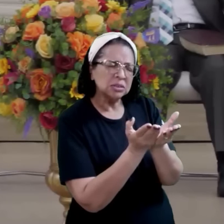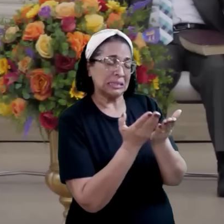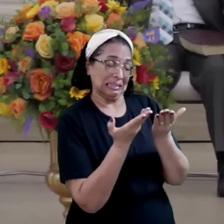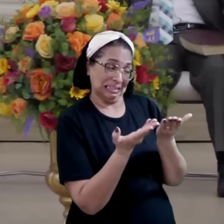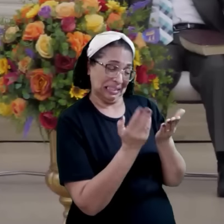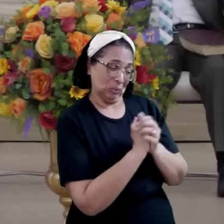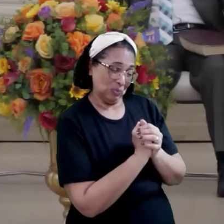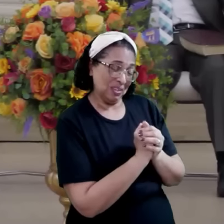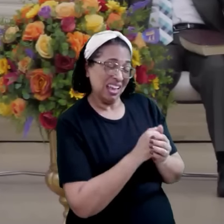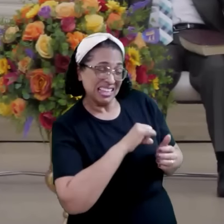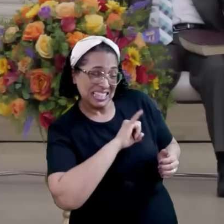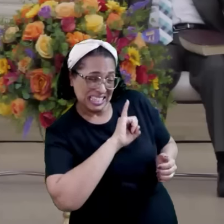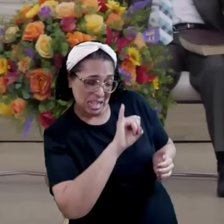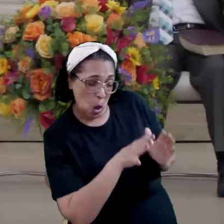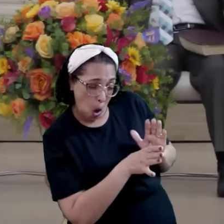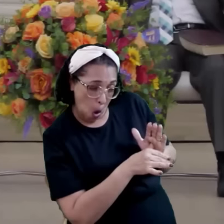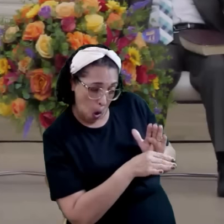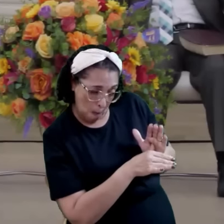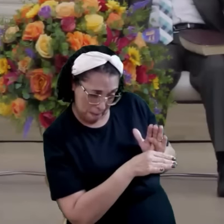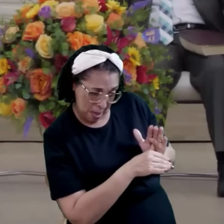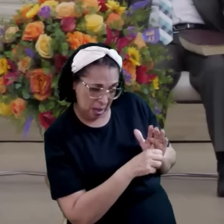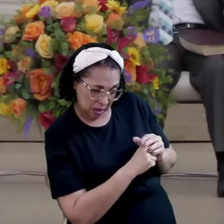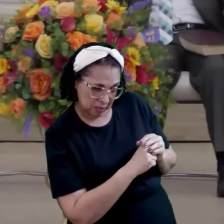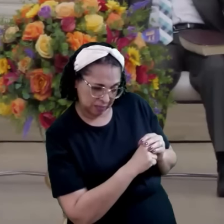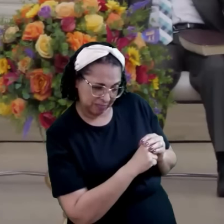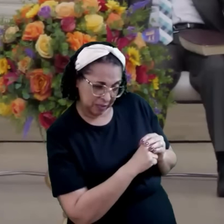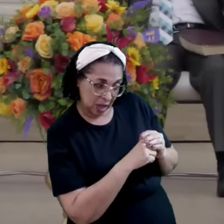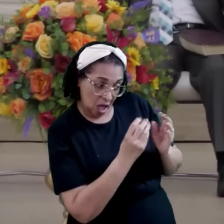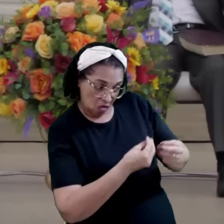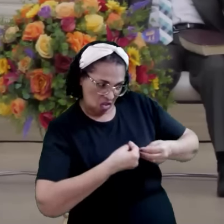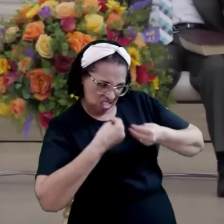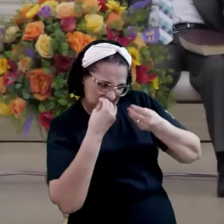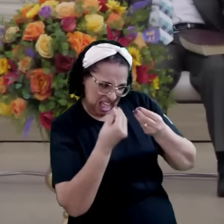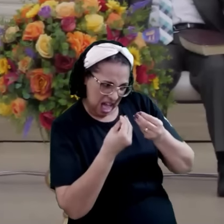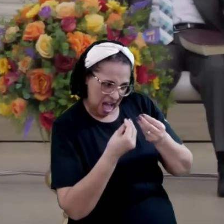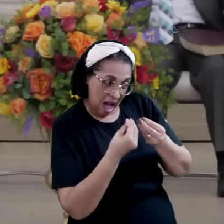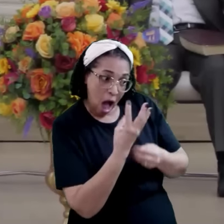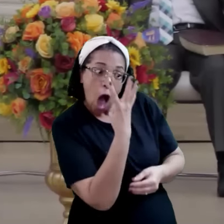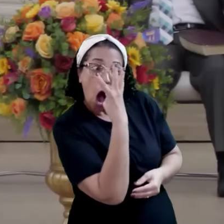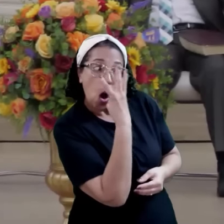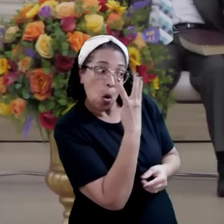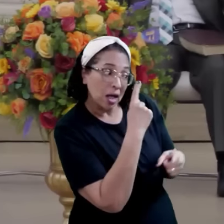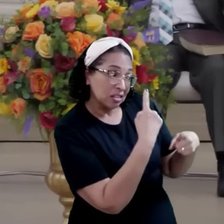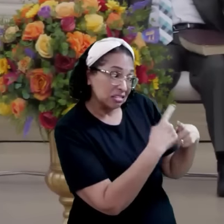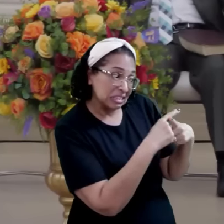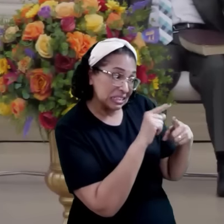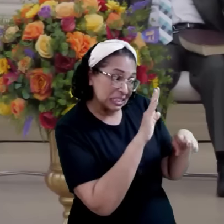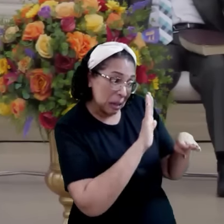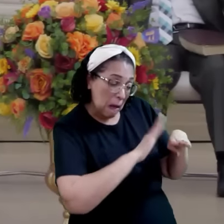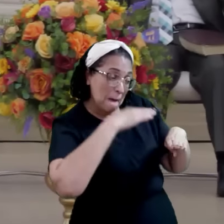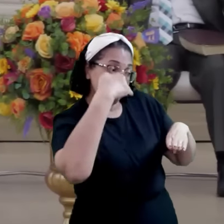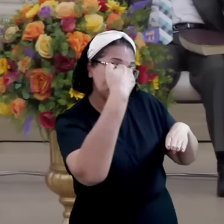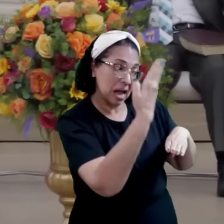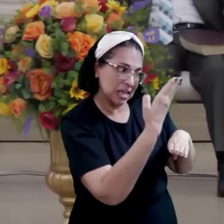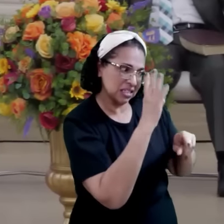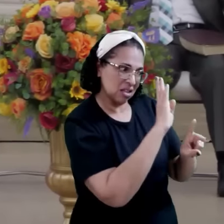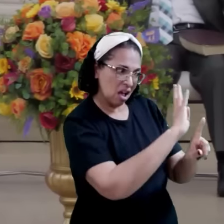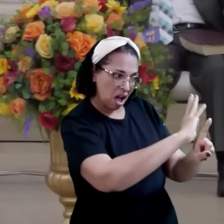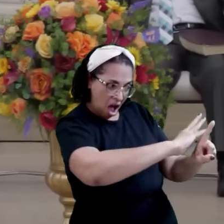mais palavras minha eu quero crer que Jesus pensou Puxa não foi ontem nem amanhã mesmo